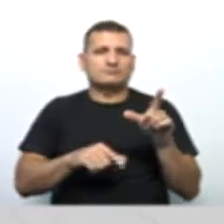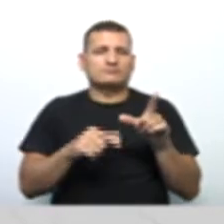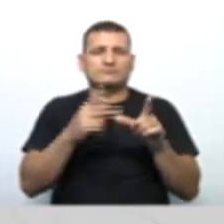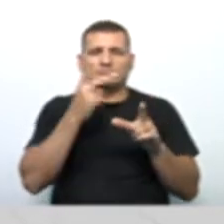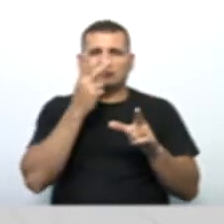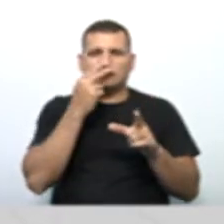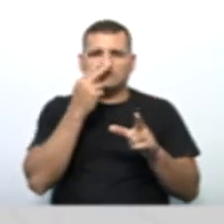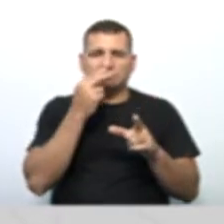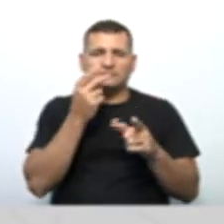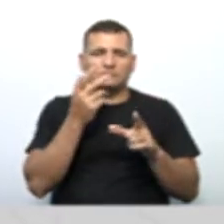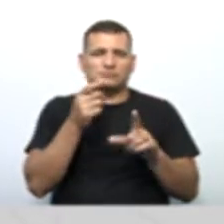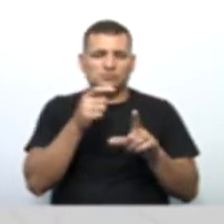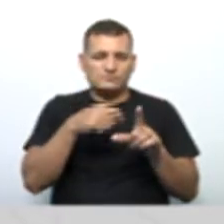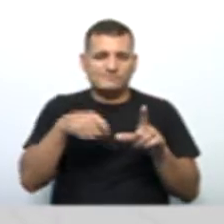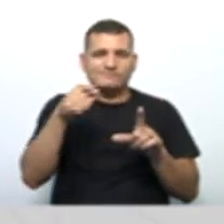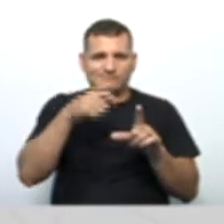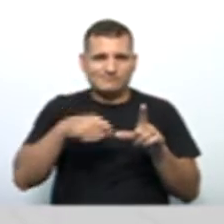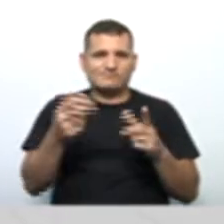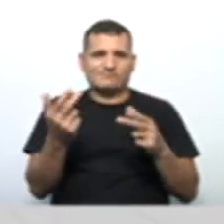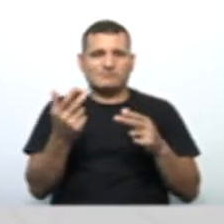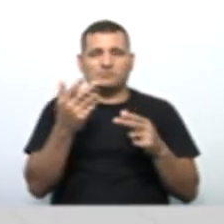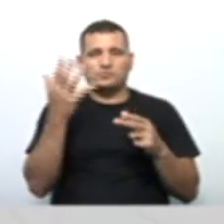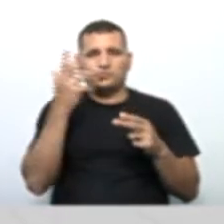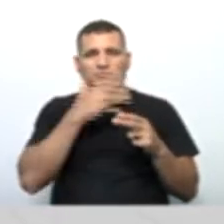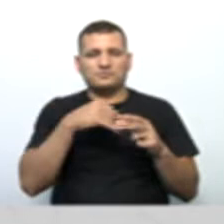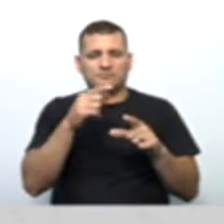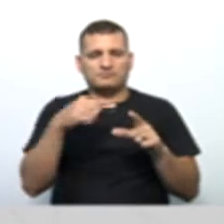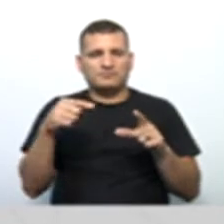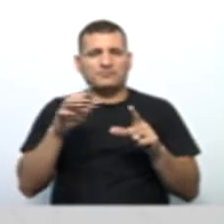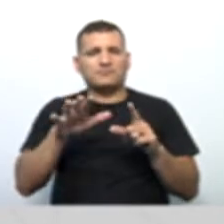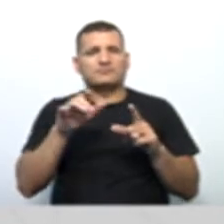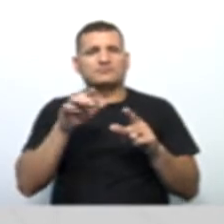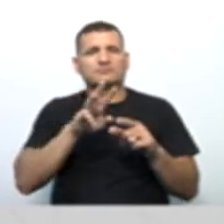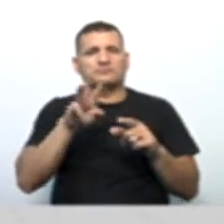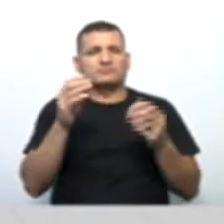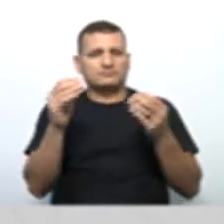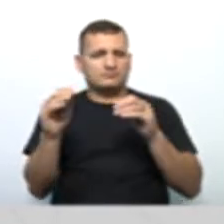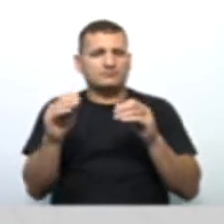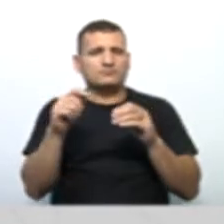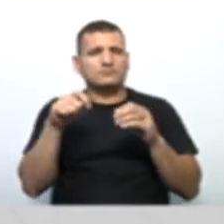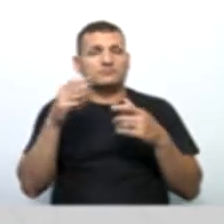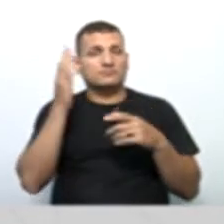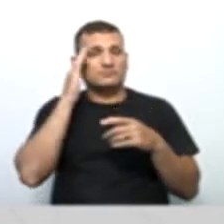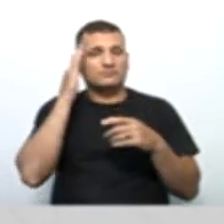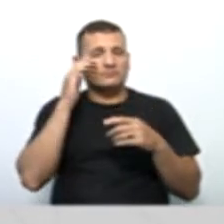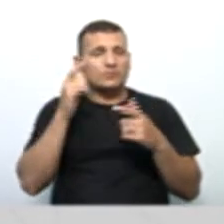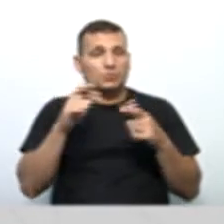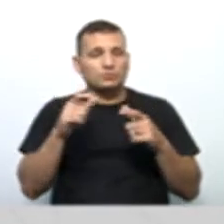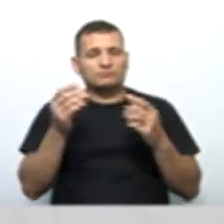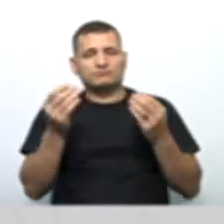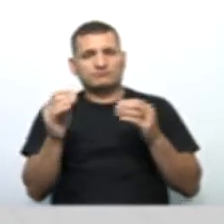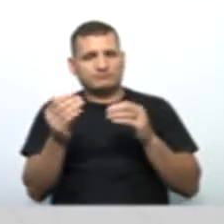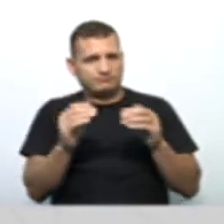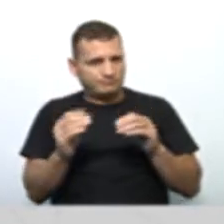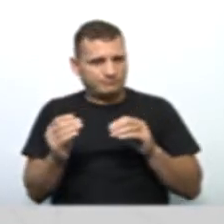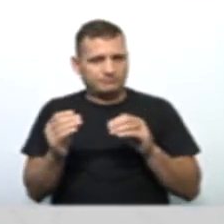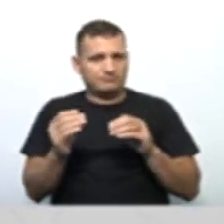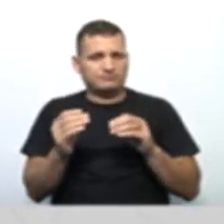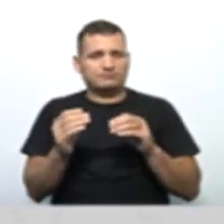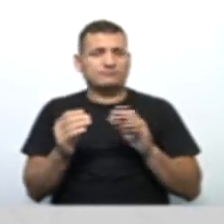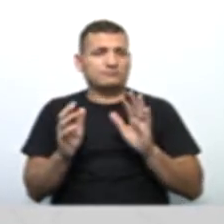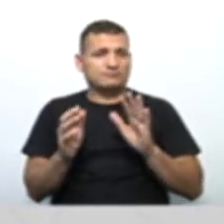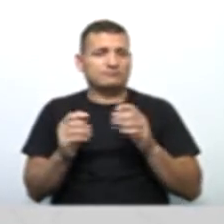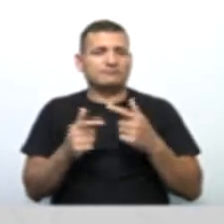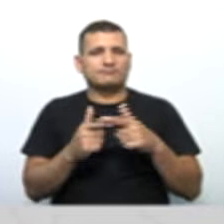são muito bonitas mas pra você colocar no seu site você tem que saber muito bem onde você vai aplicar isso pode causar um